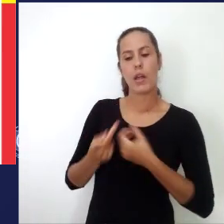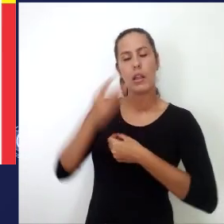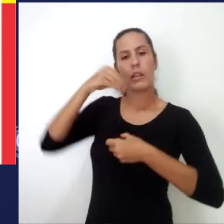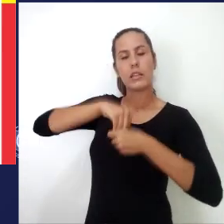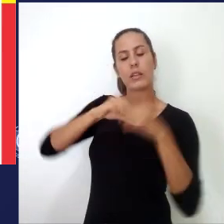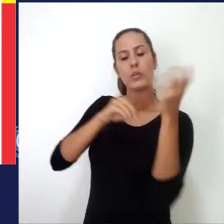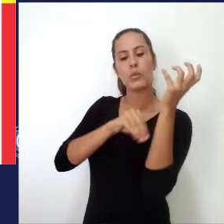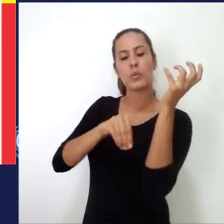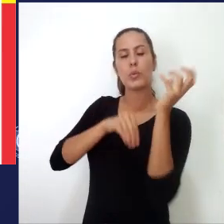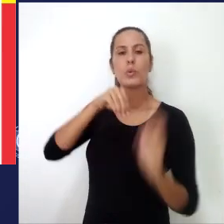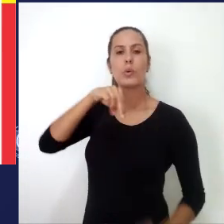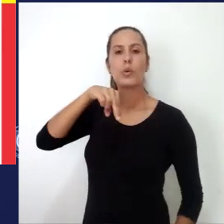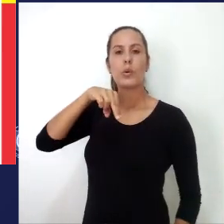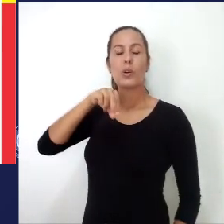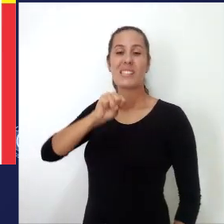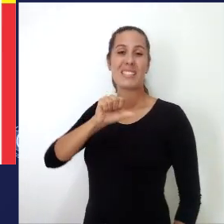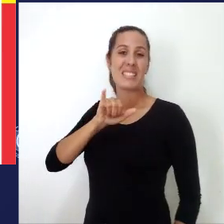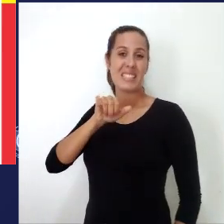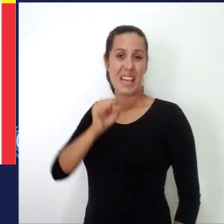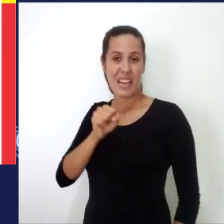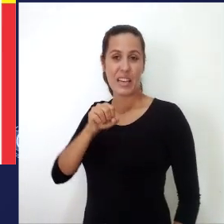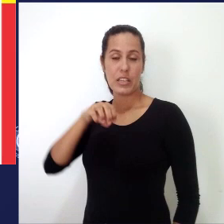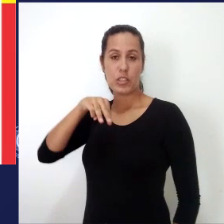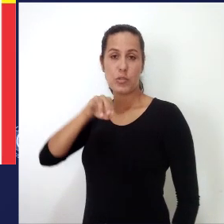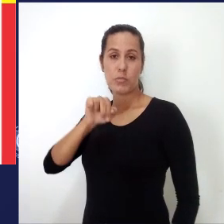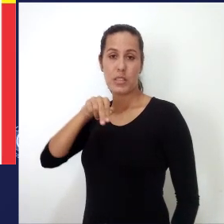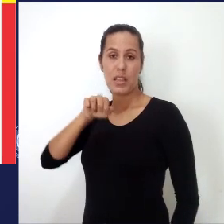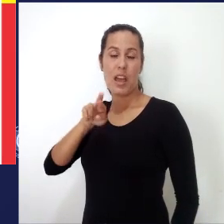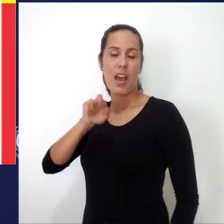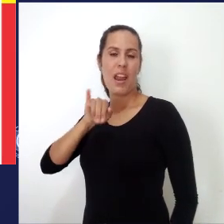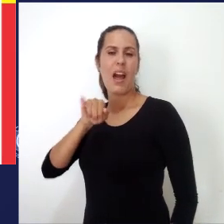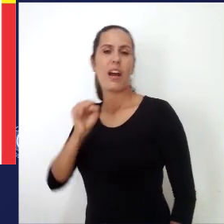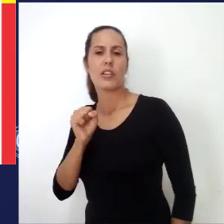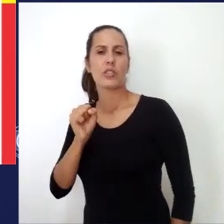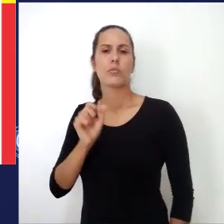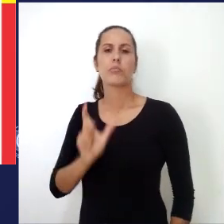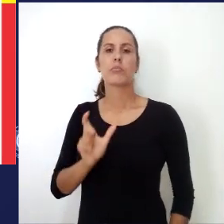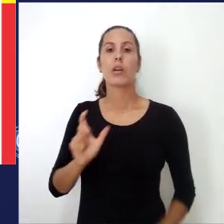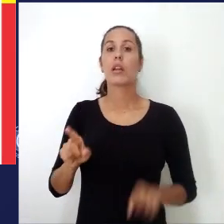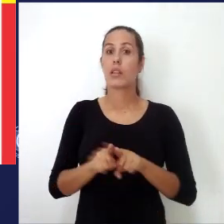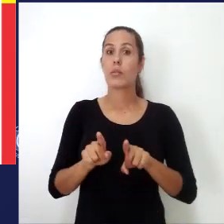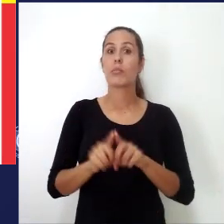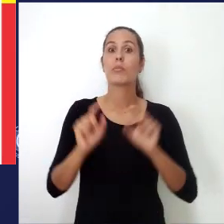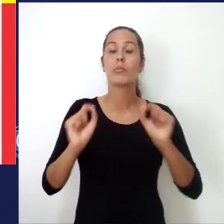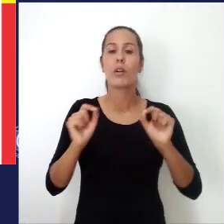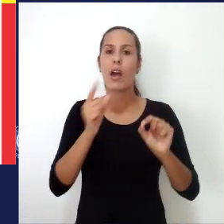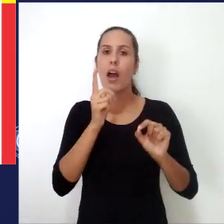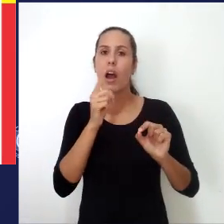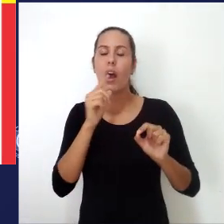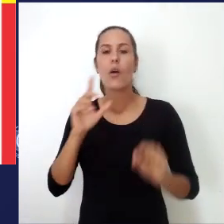essa água, né, se passa por um processo de destilação, que é a água destilada, onde a